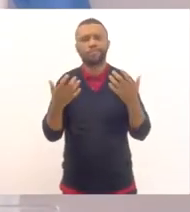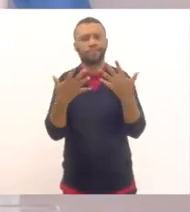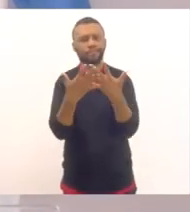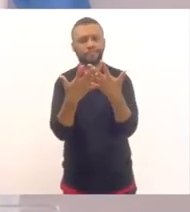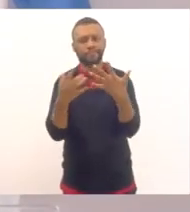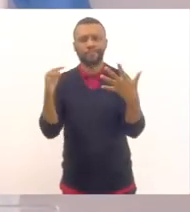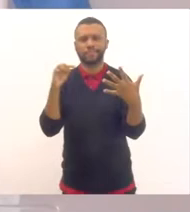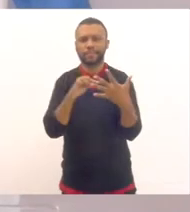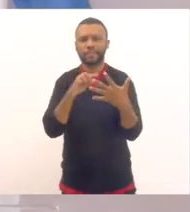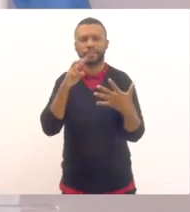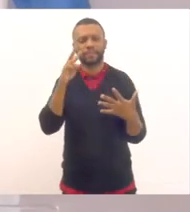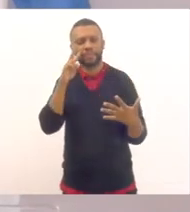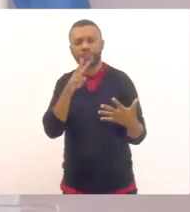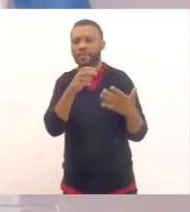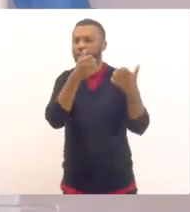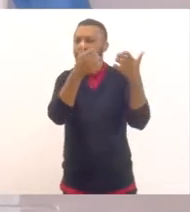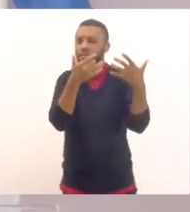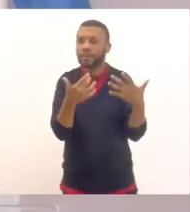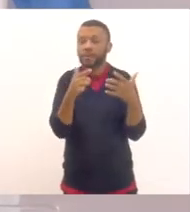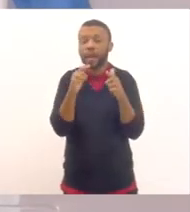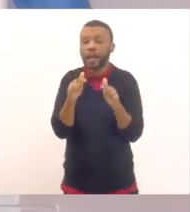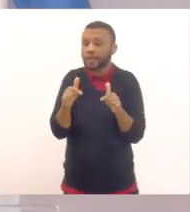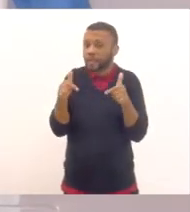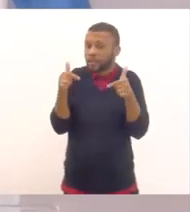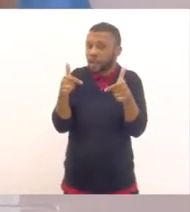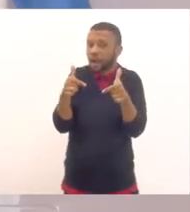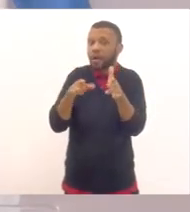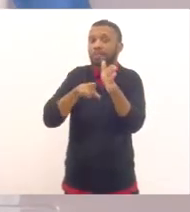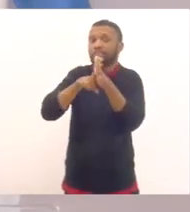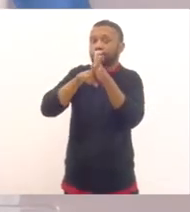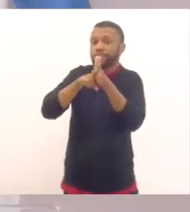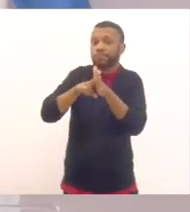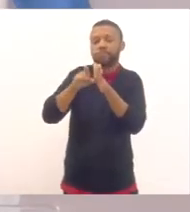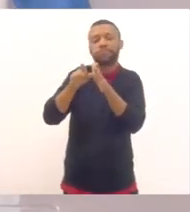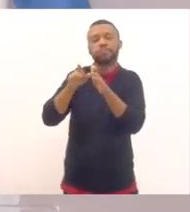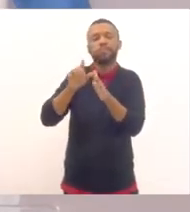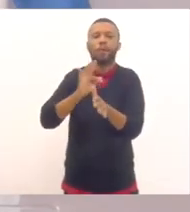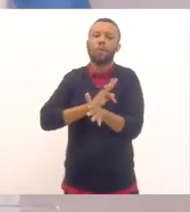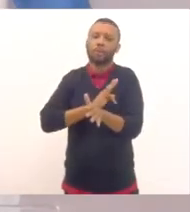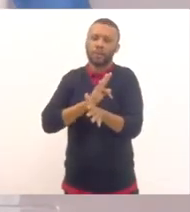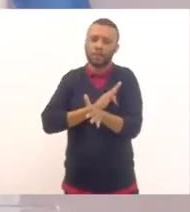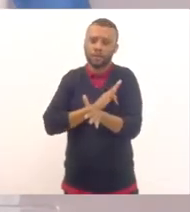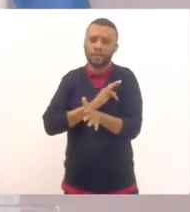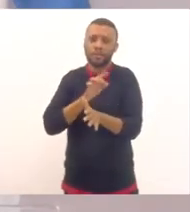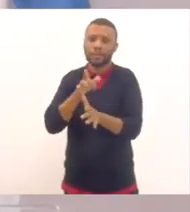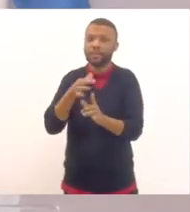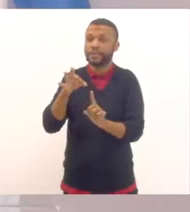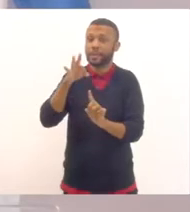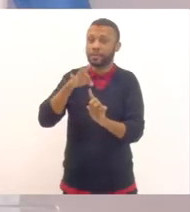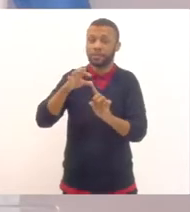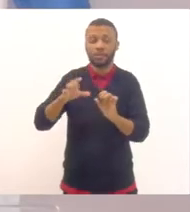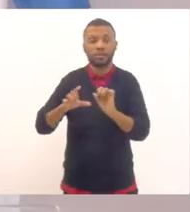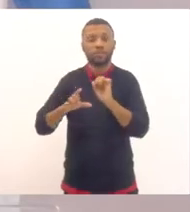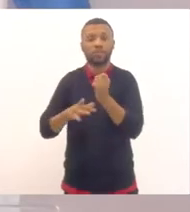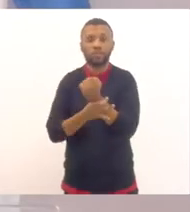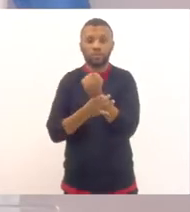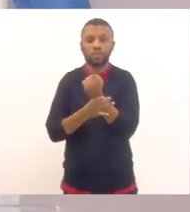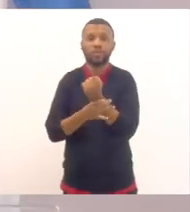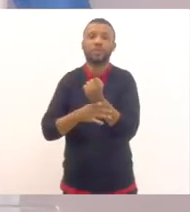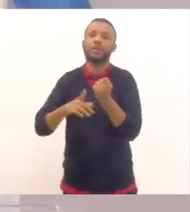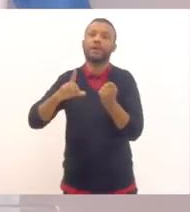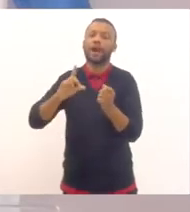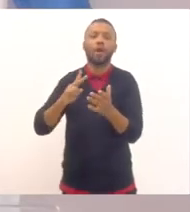menciona que essas operações essa operação Estação segura foi deflagrada é nas duas